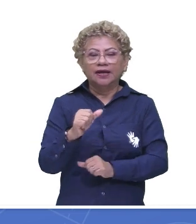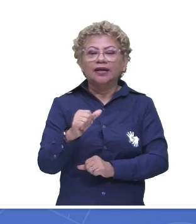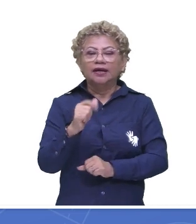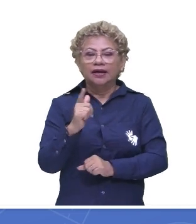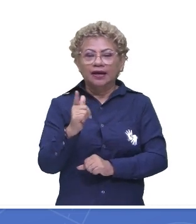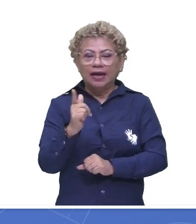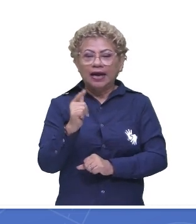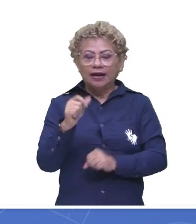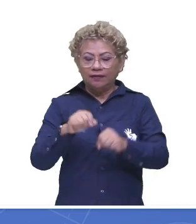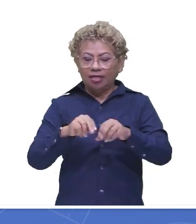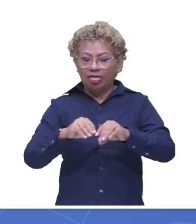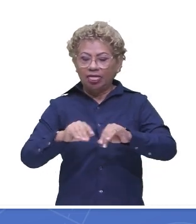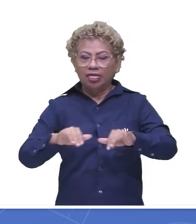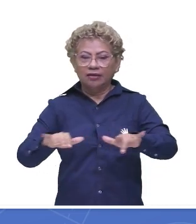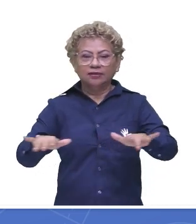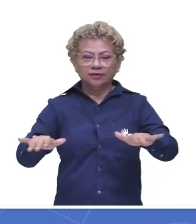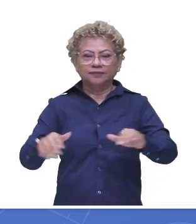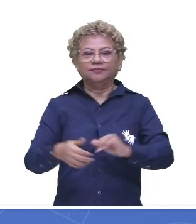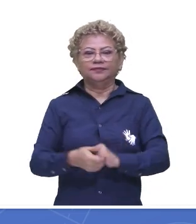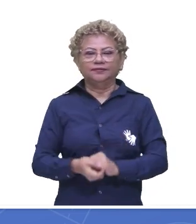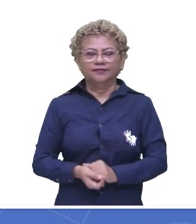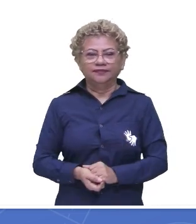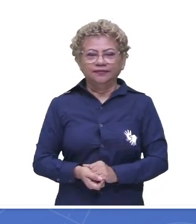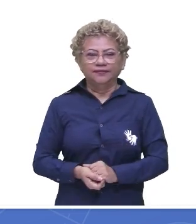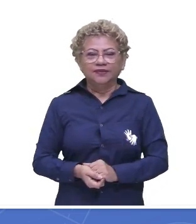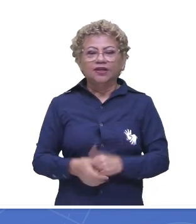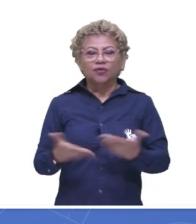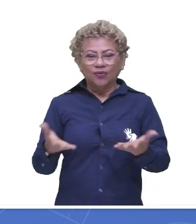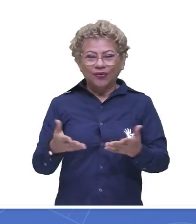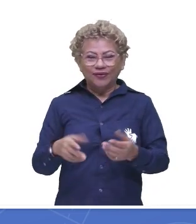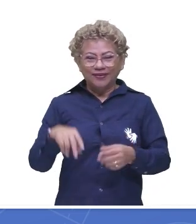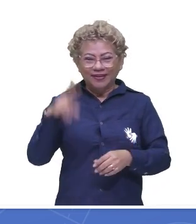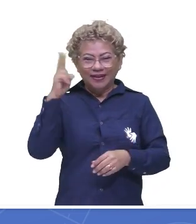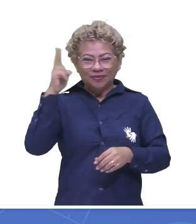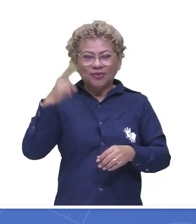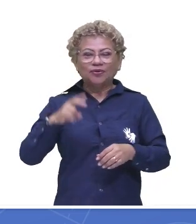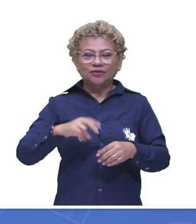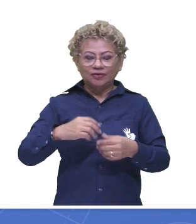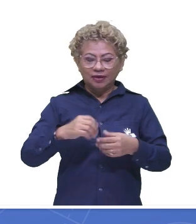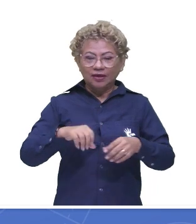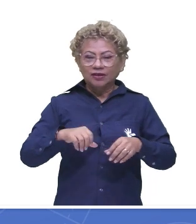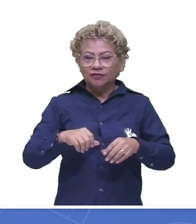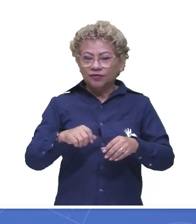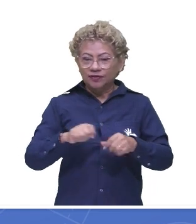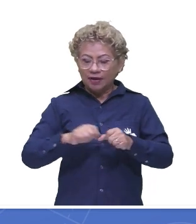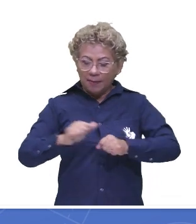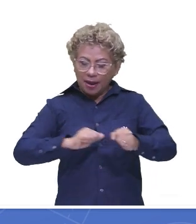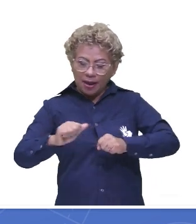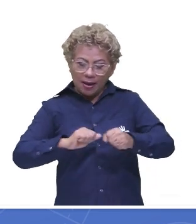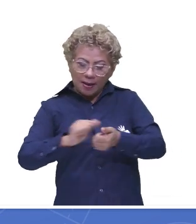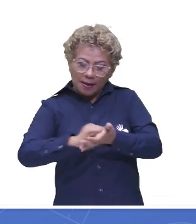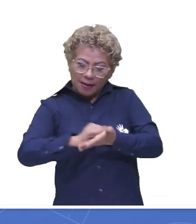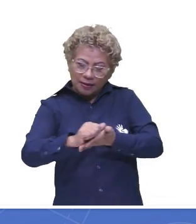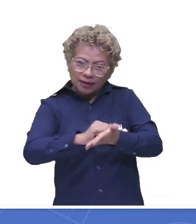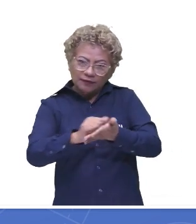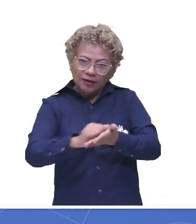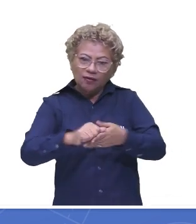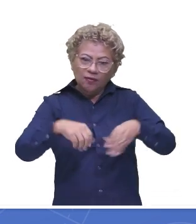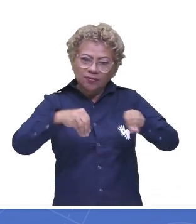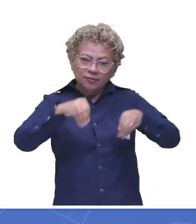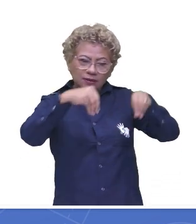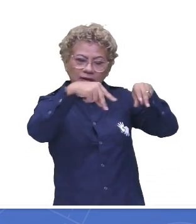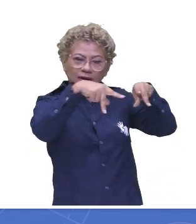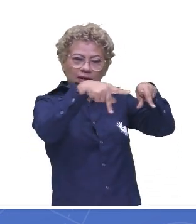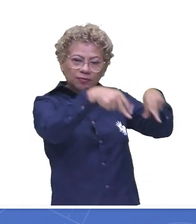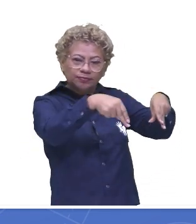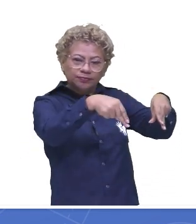que que houve com a água que estava ali absorvida pela roupa? Houve vaporização, beleza? E aqui nós temos também os outros estados